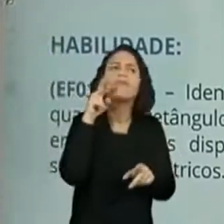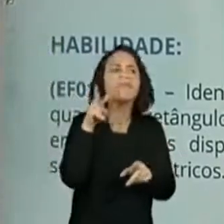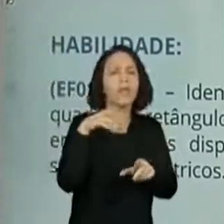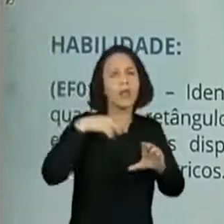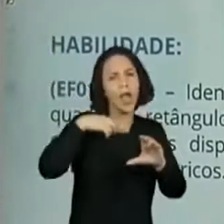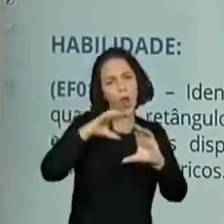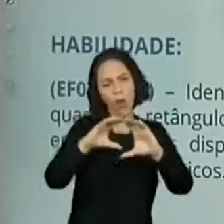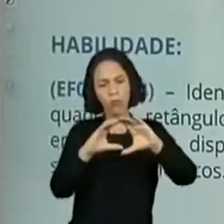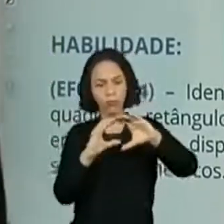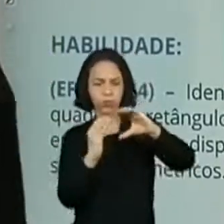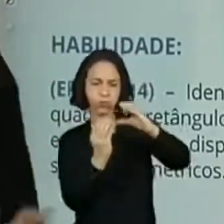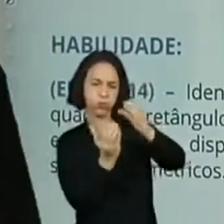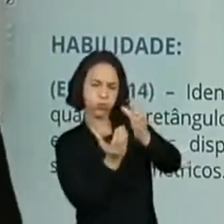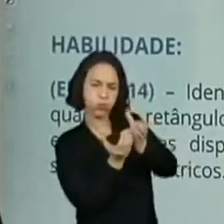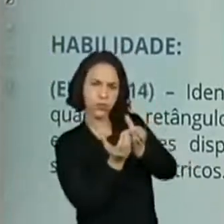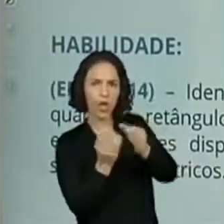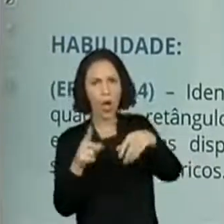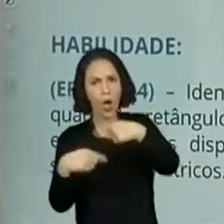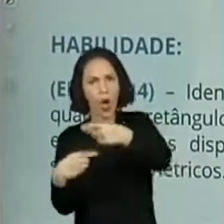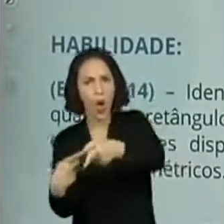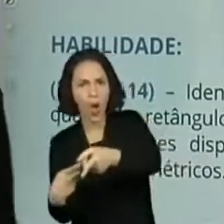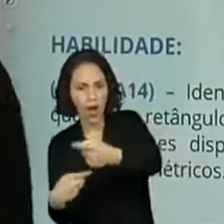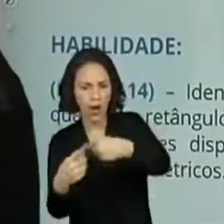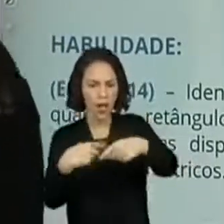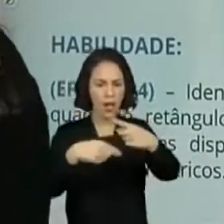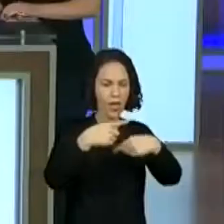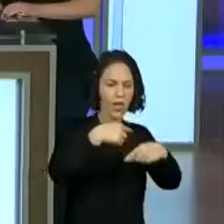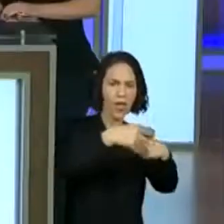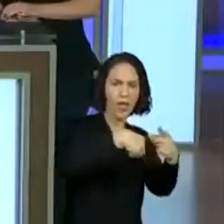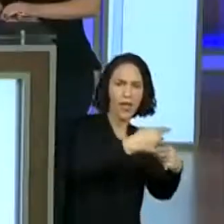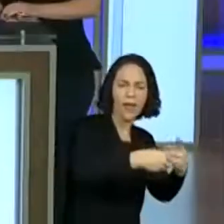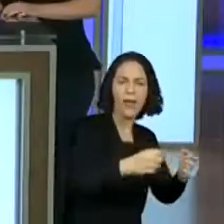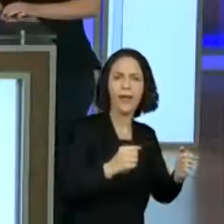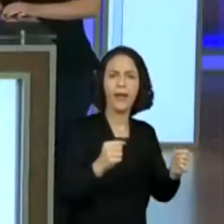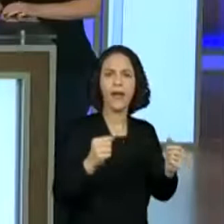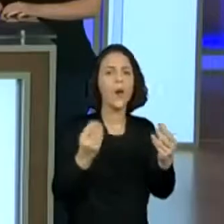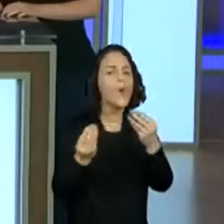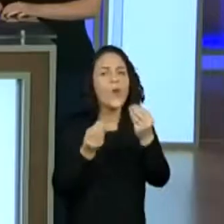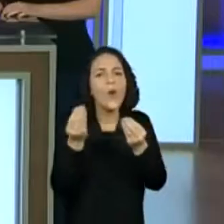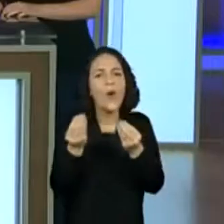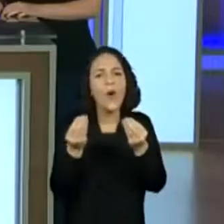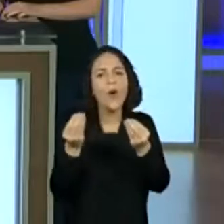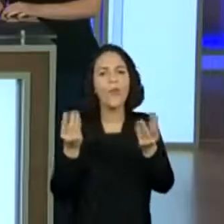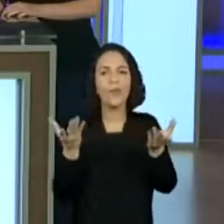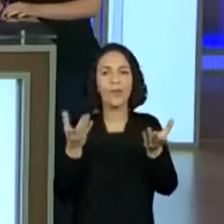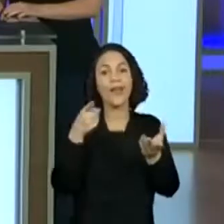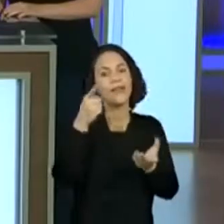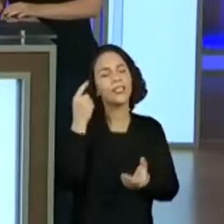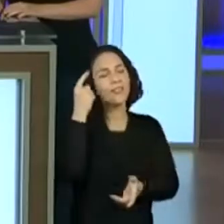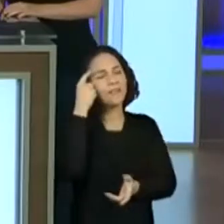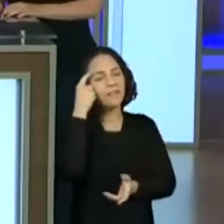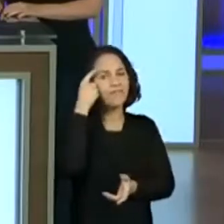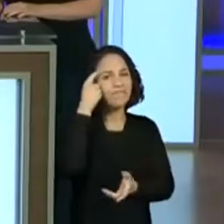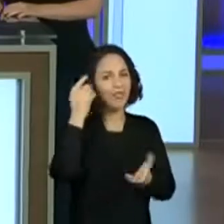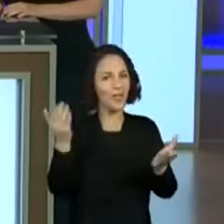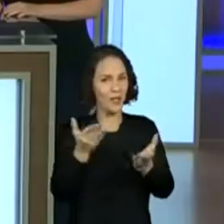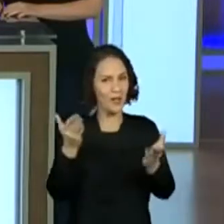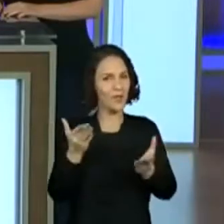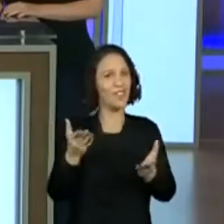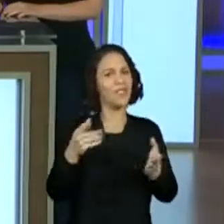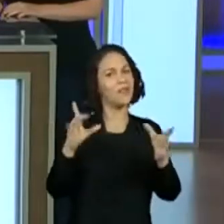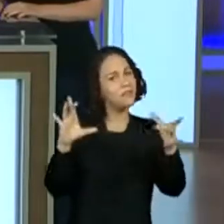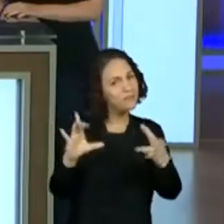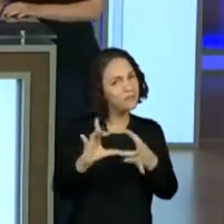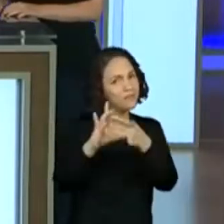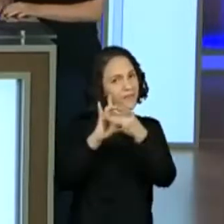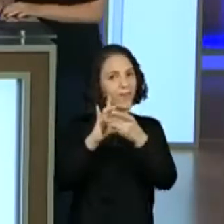não é arredondado, ele rola, ele não rola? A gente já ir pensando nessas coisas... que a gente vai separar um pouquinho isso daqui hoje